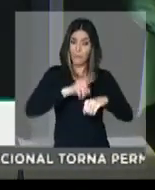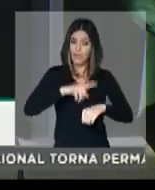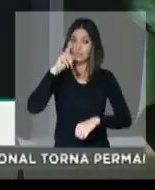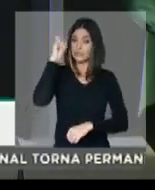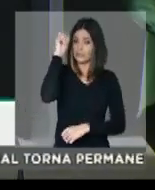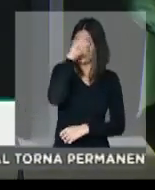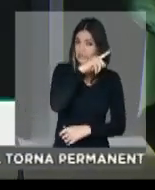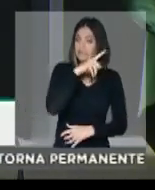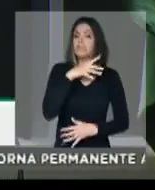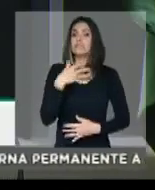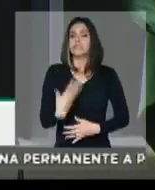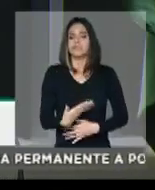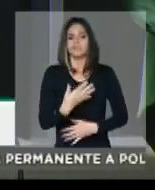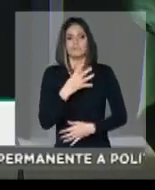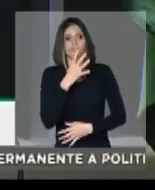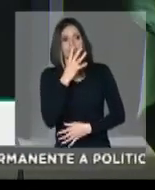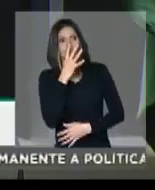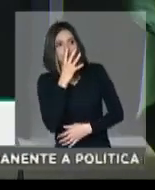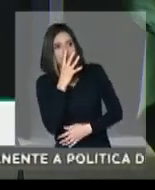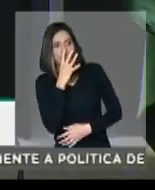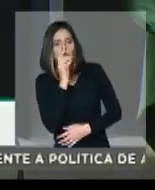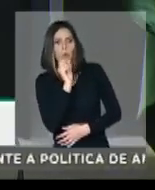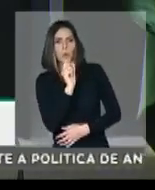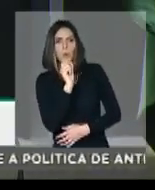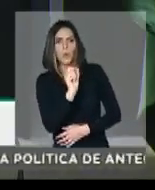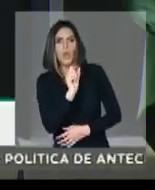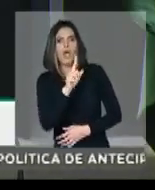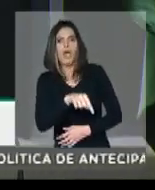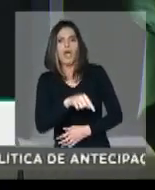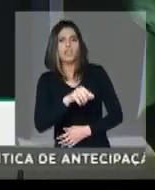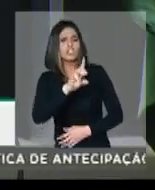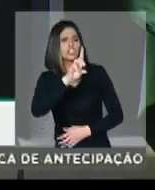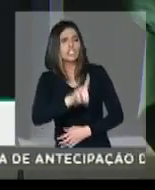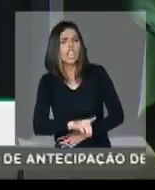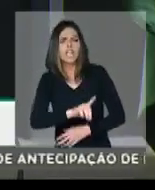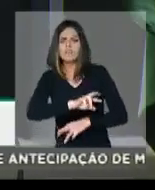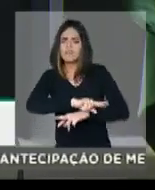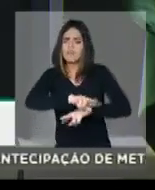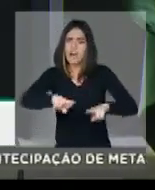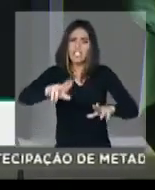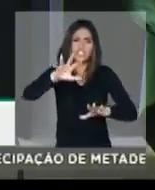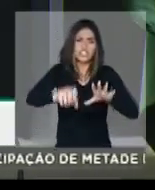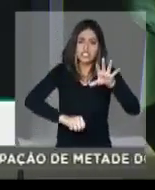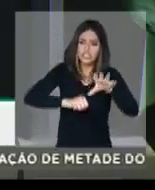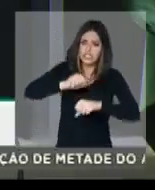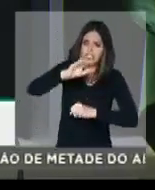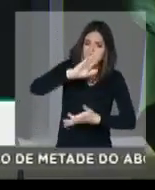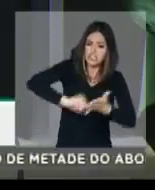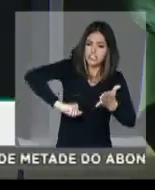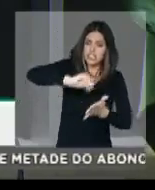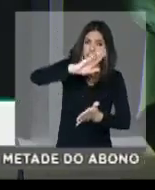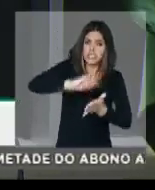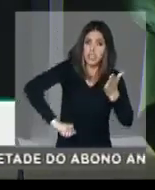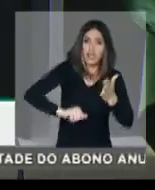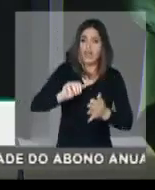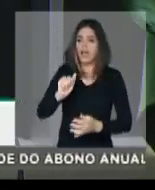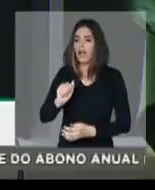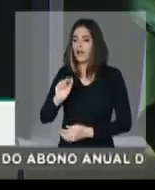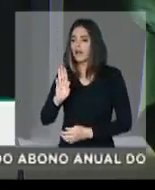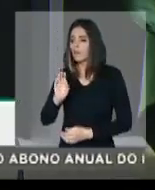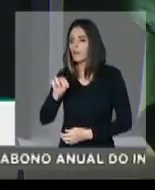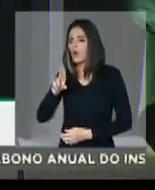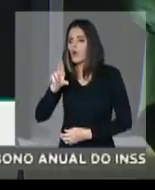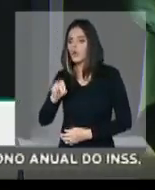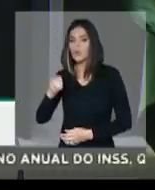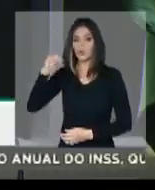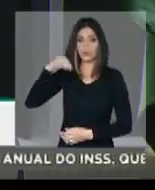que assistíamos à retirada de direitos do abono salarial, uma economia de